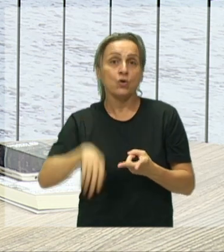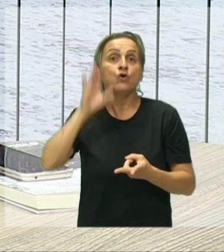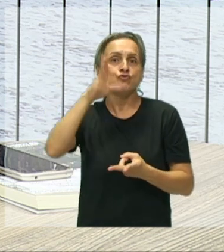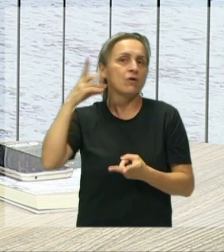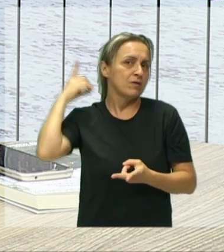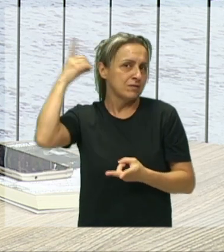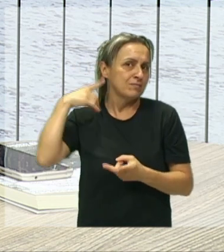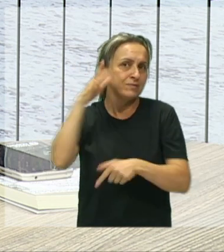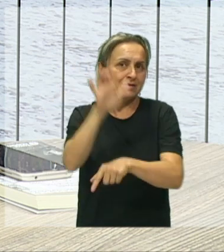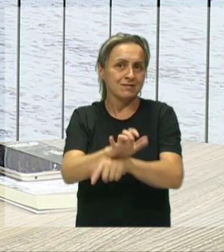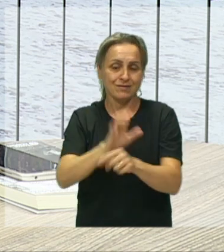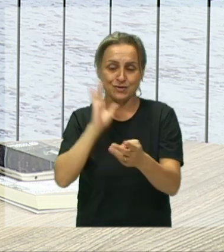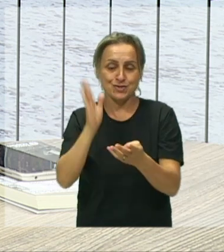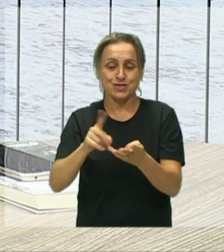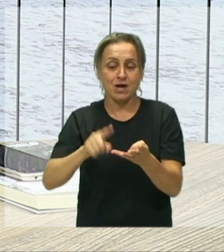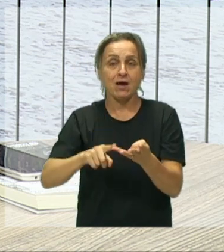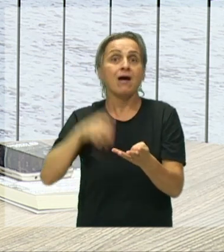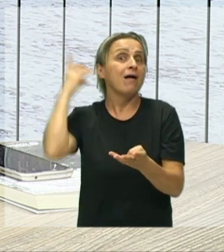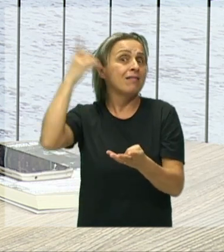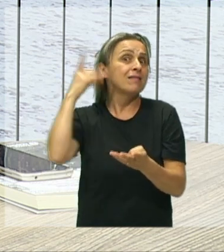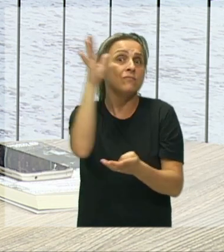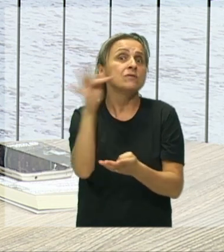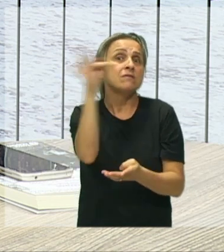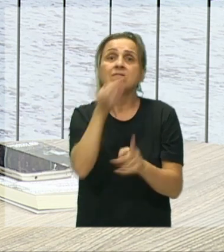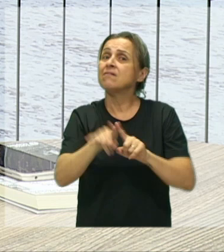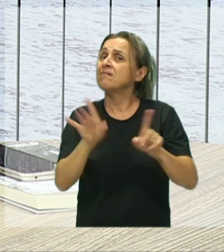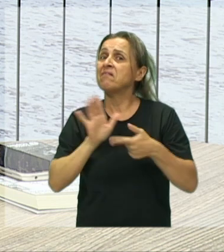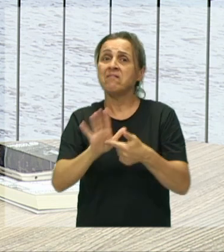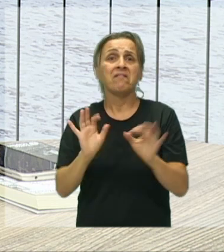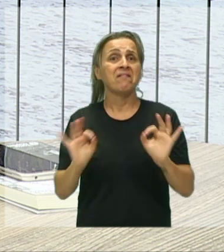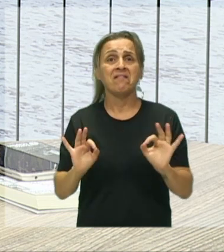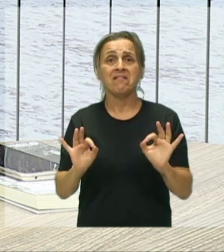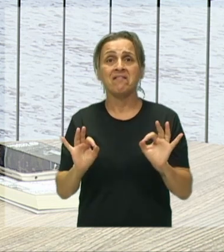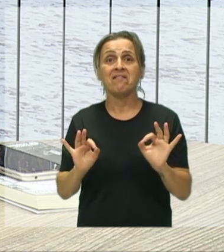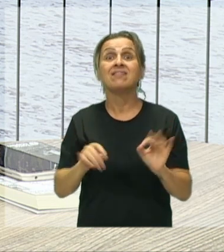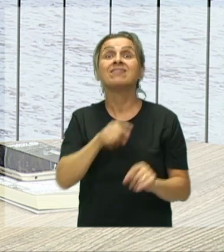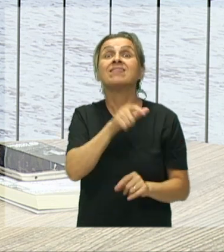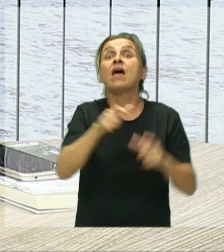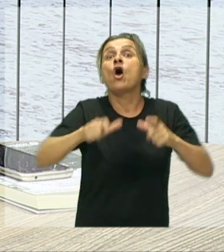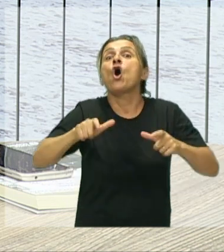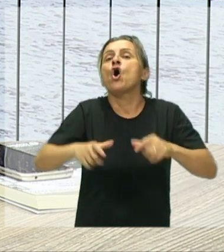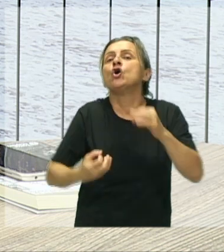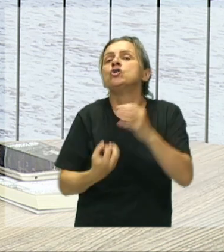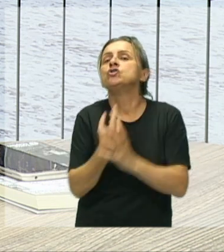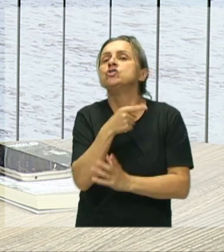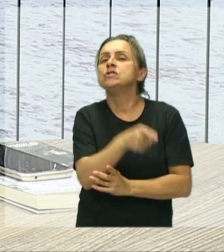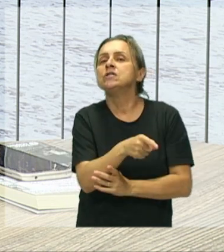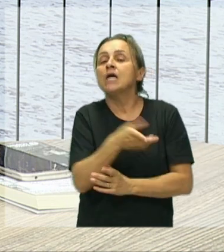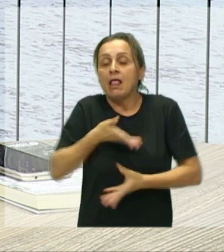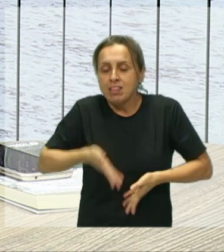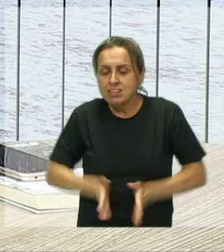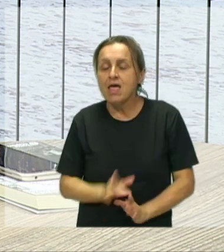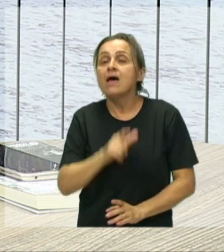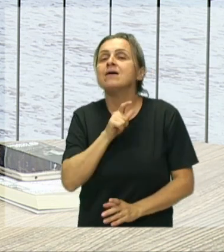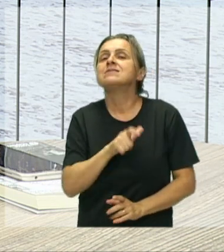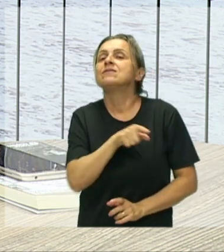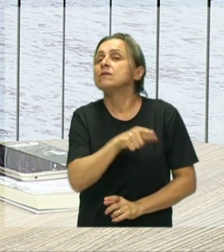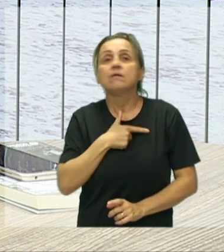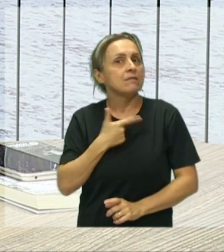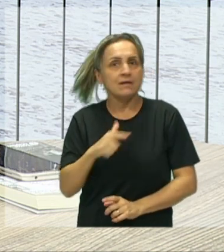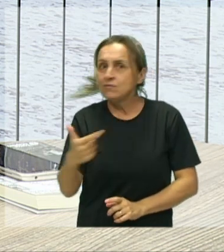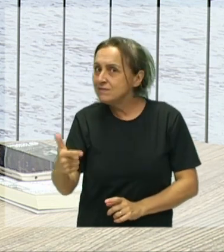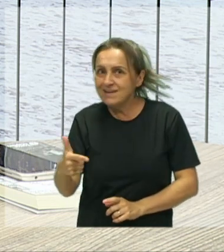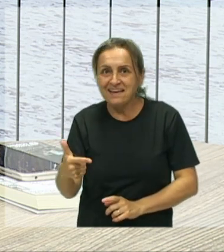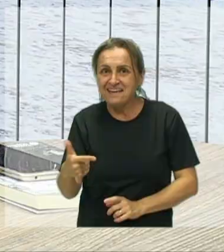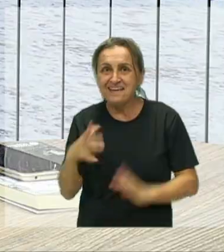estadual, mas omite a origem étnica dele. Inclusive as fotografias que nós temos no arquivo,